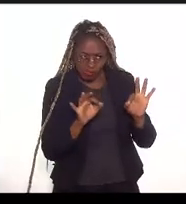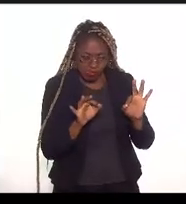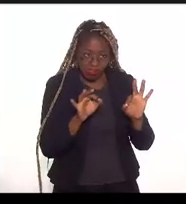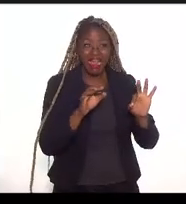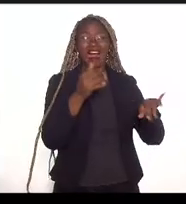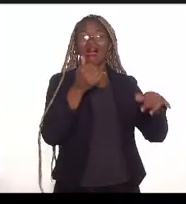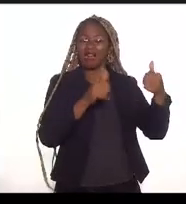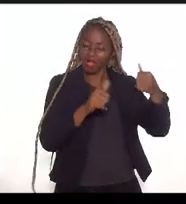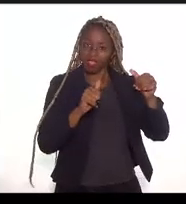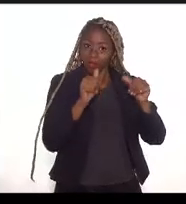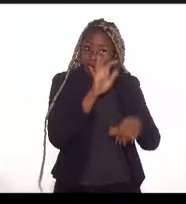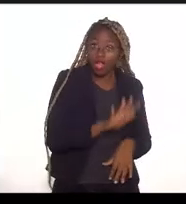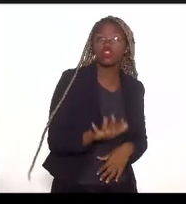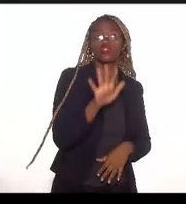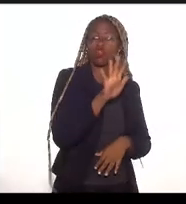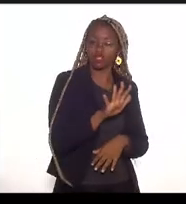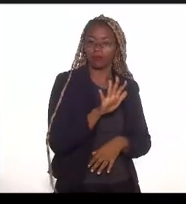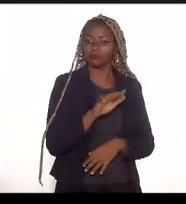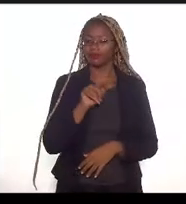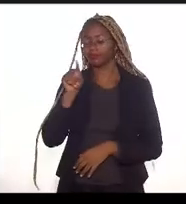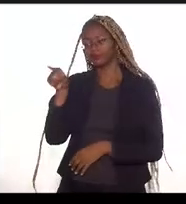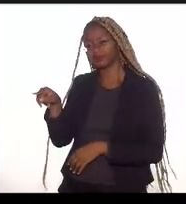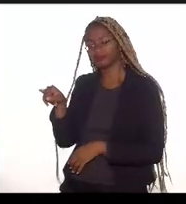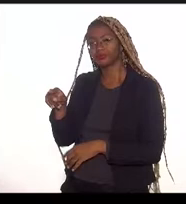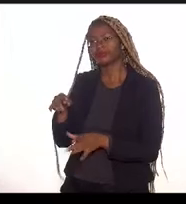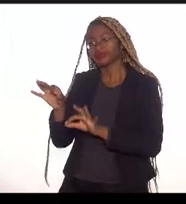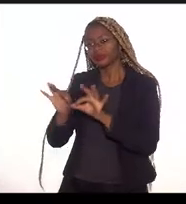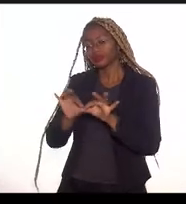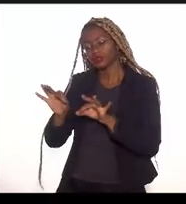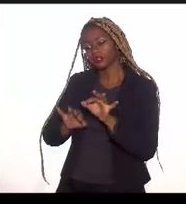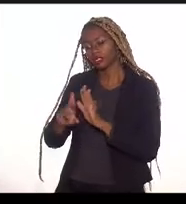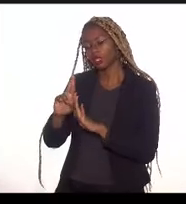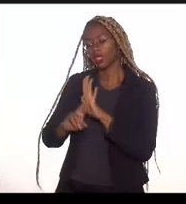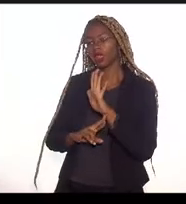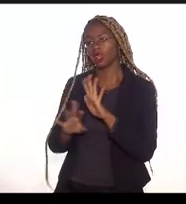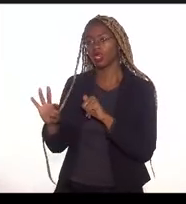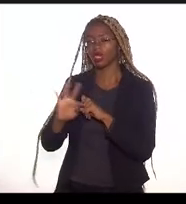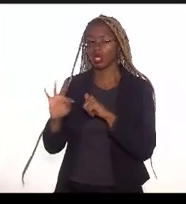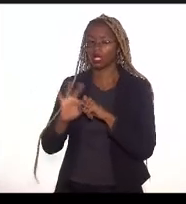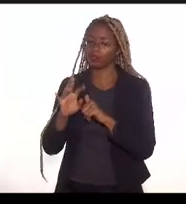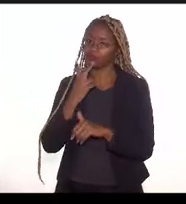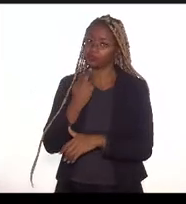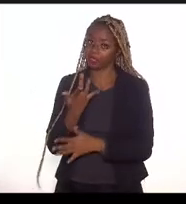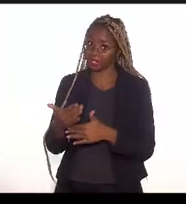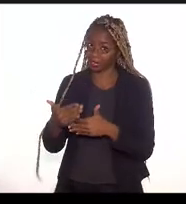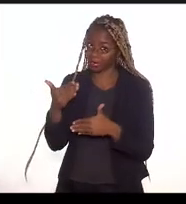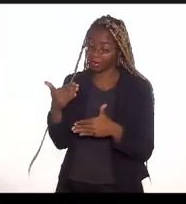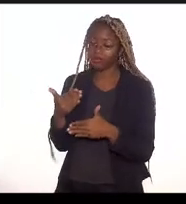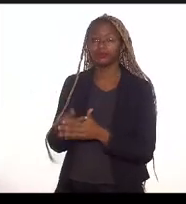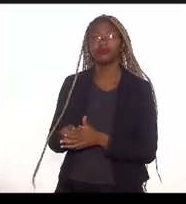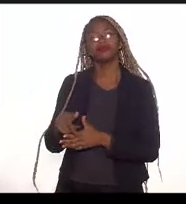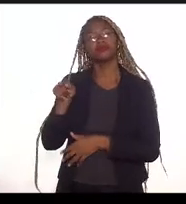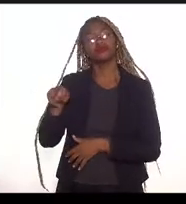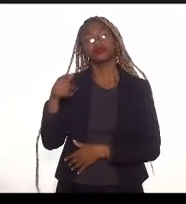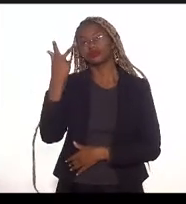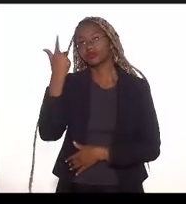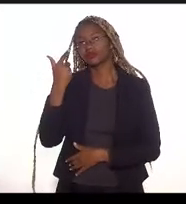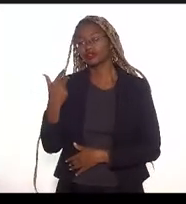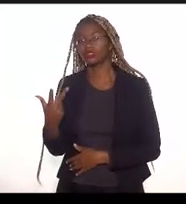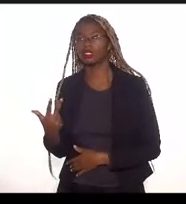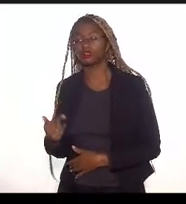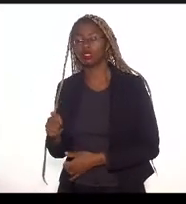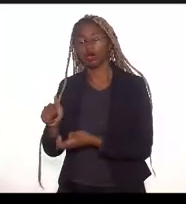analisados na sua plenitude. E a elaboração do relatório técnico, como dito anteriormente, ele naturalmente é